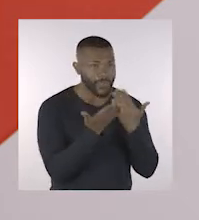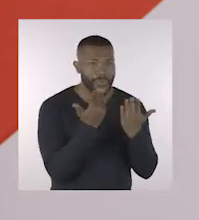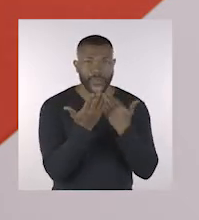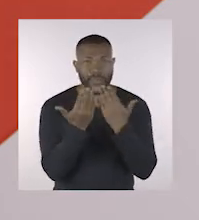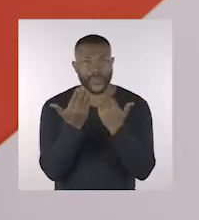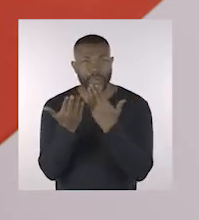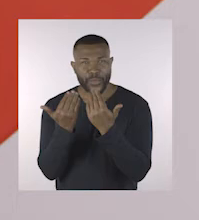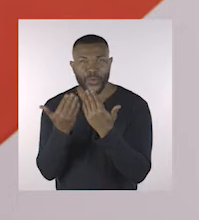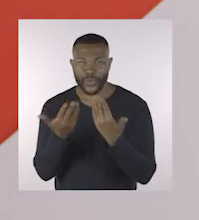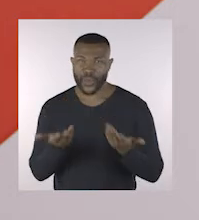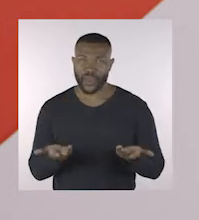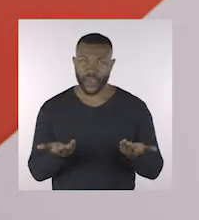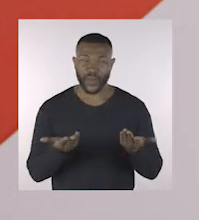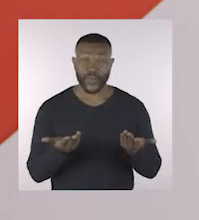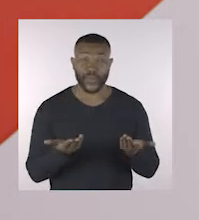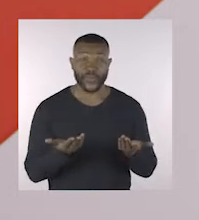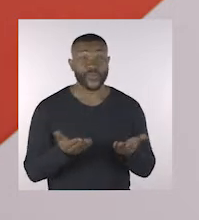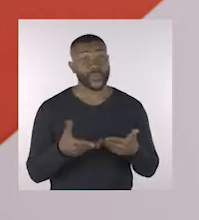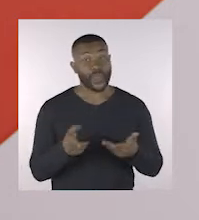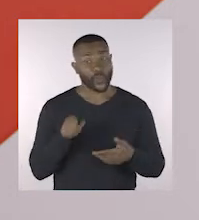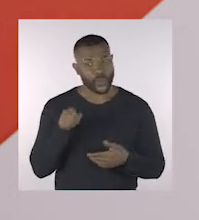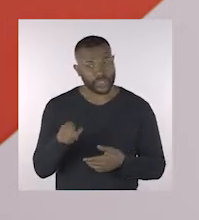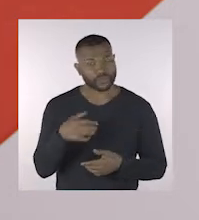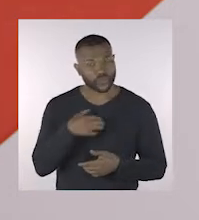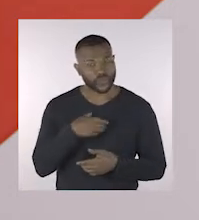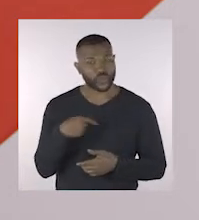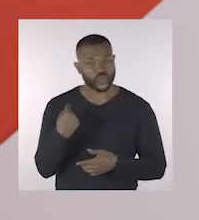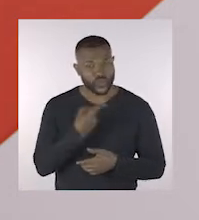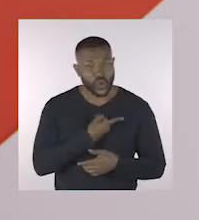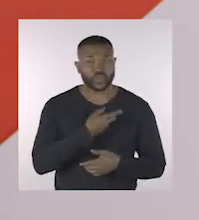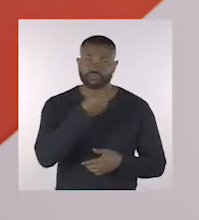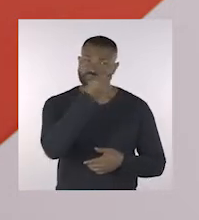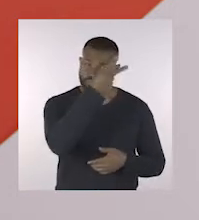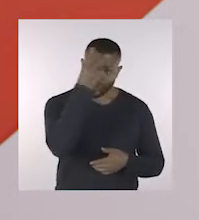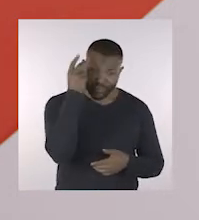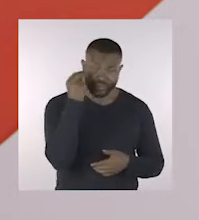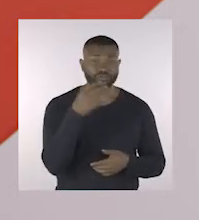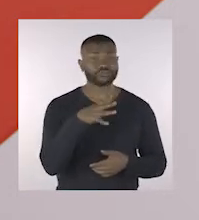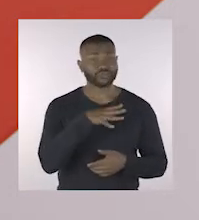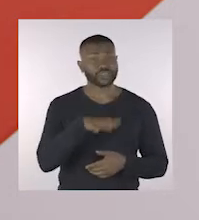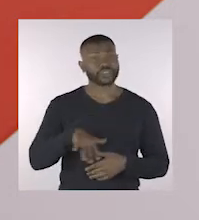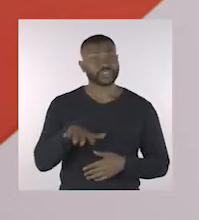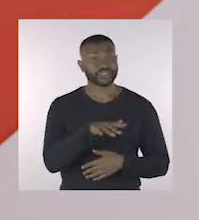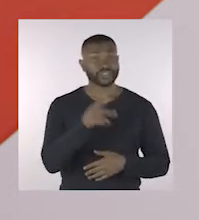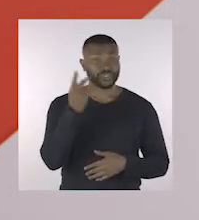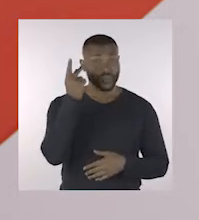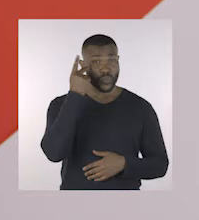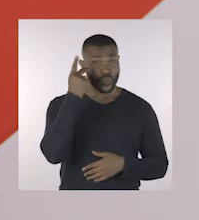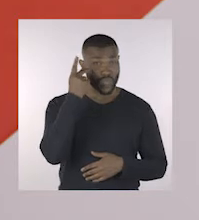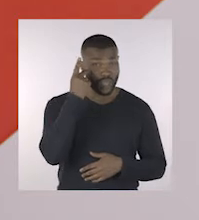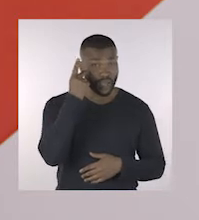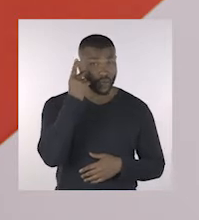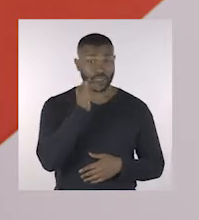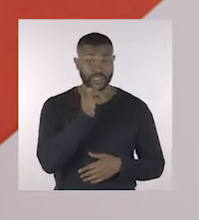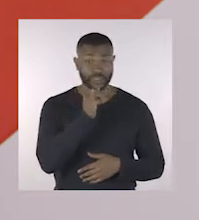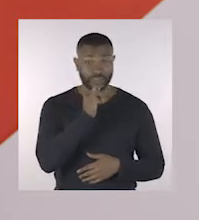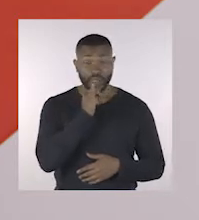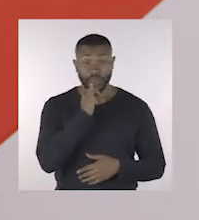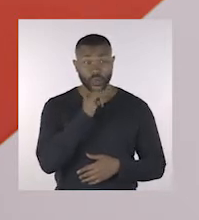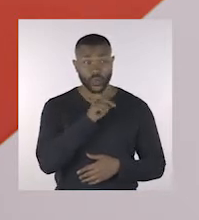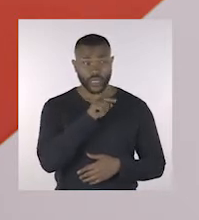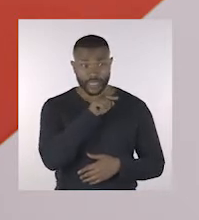sabe dialogar sabe conversar e é dessa maneira que nós vamos governar a cidade de São Paulo e nós ao invés